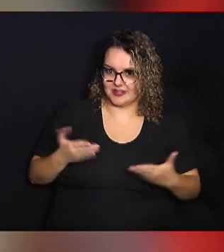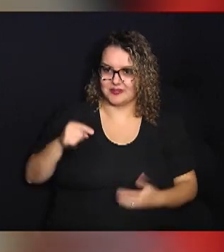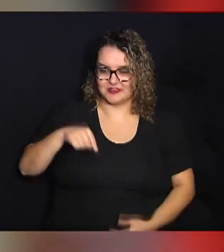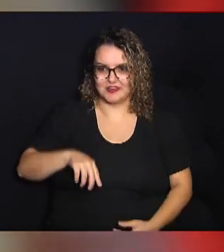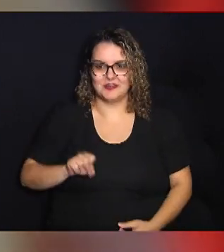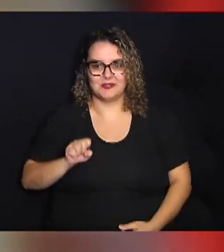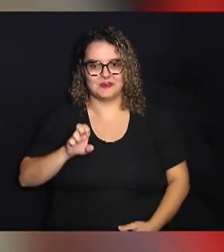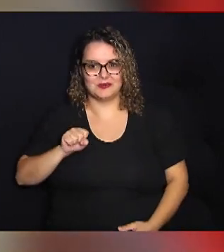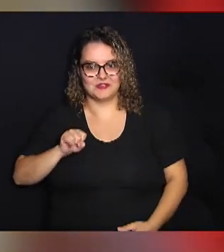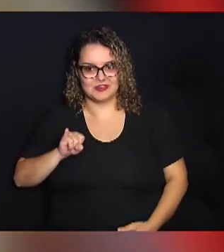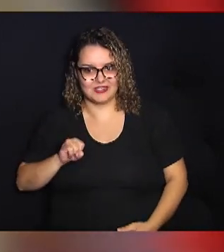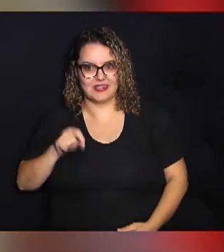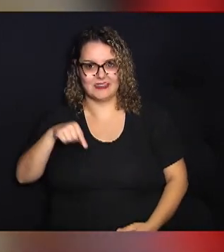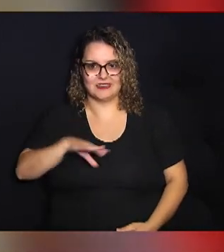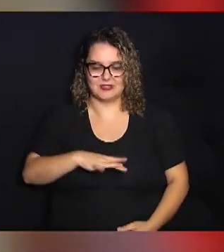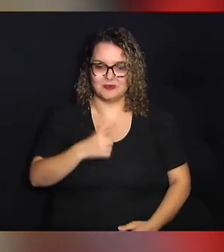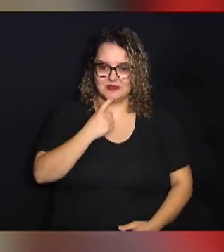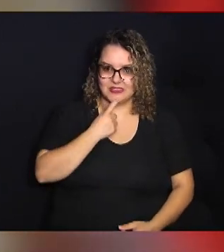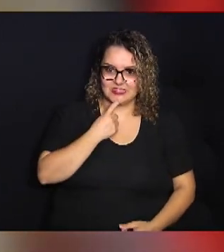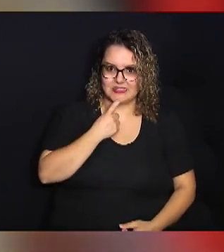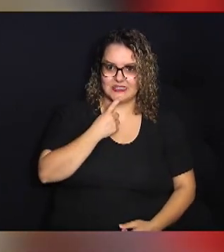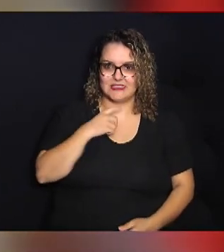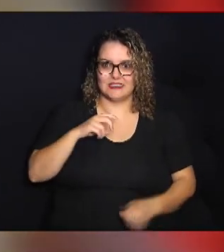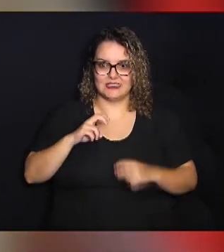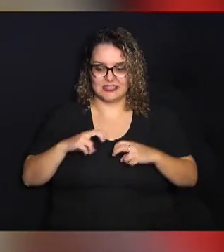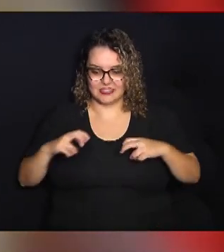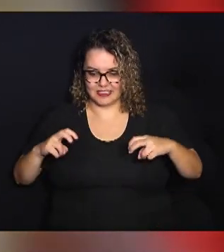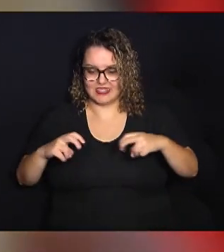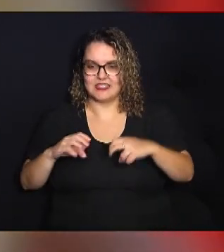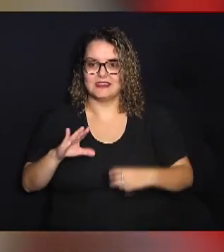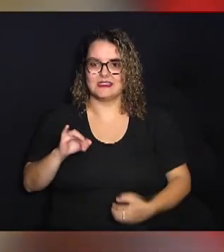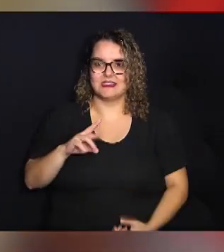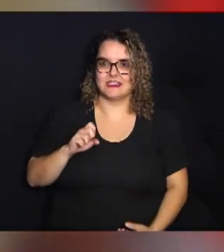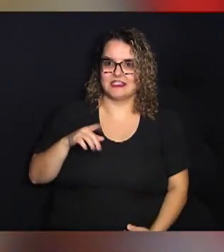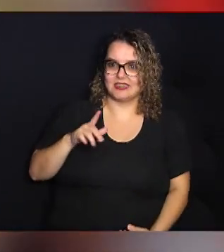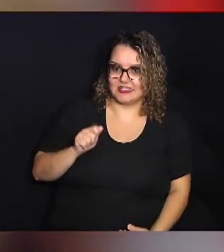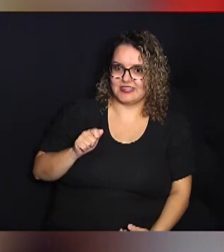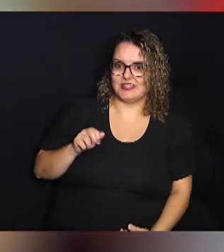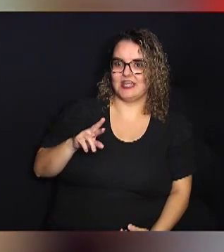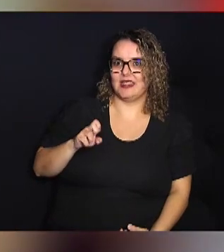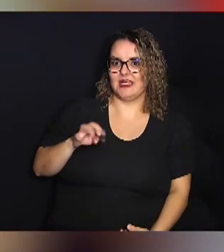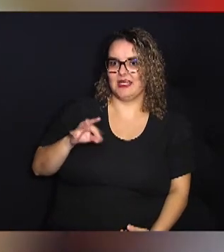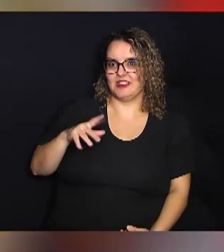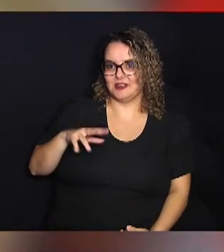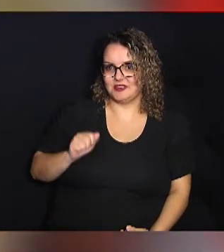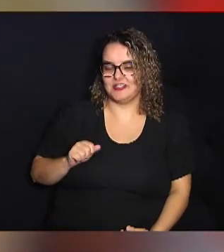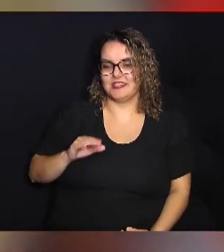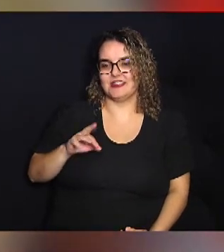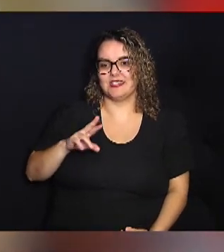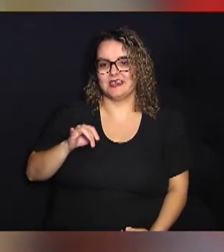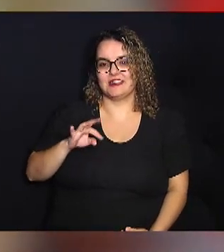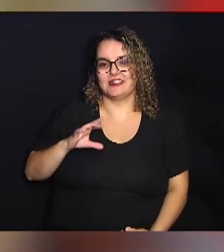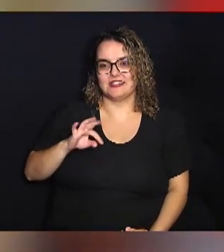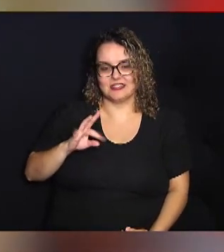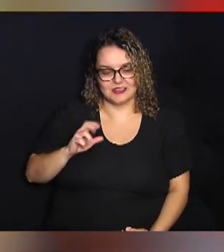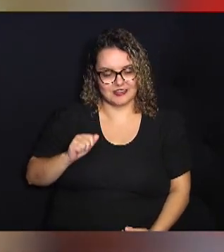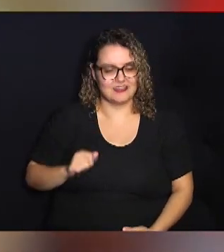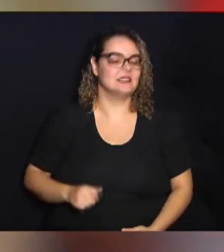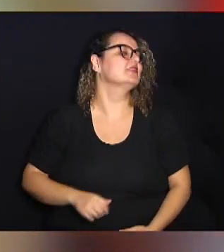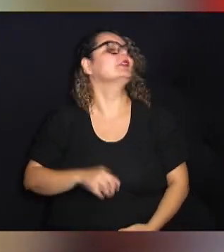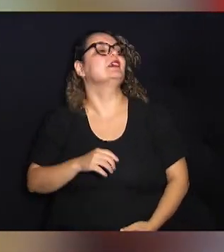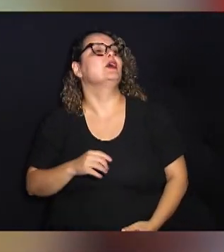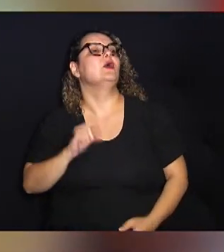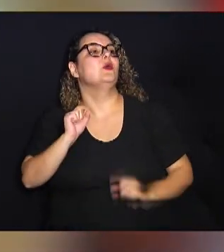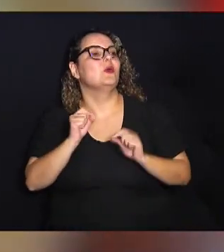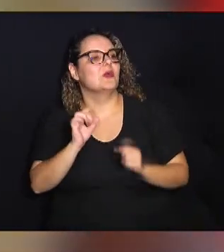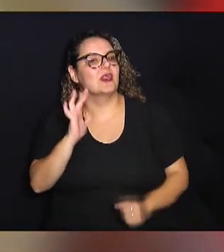SESI Campinas, da Ciranda de Retina e Cristalino. Queria saber o que você achou do espetáculo, o que você